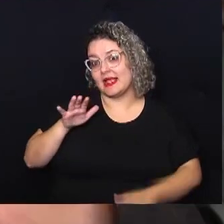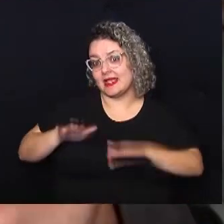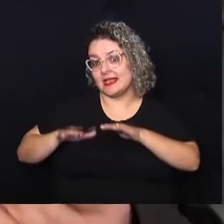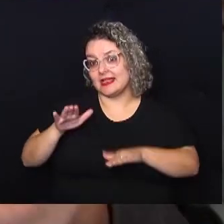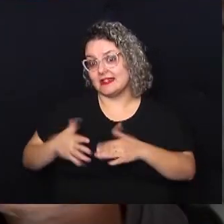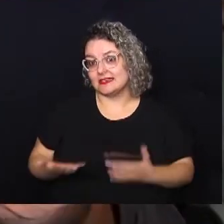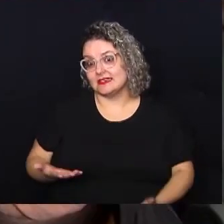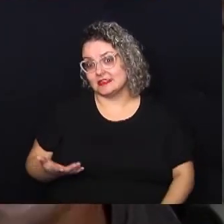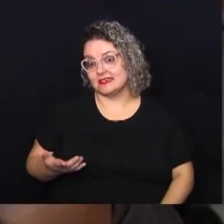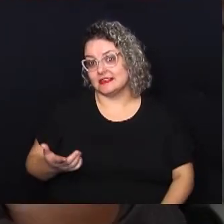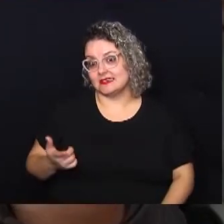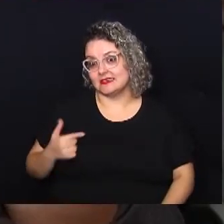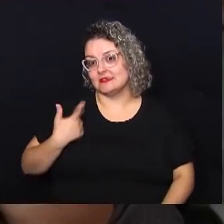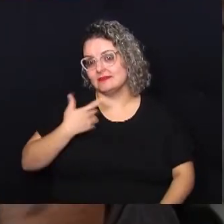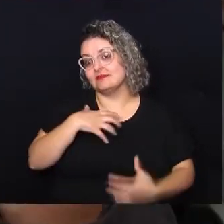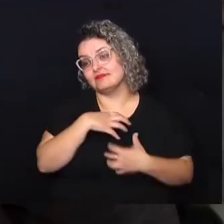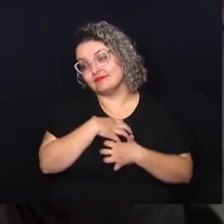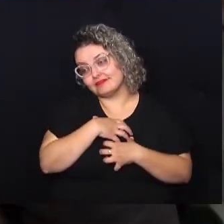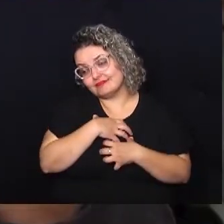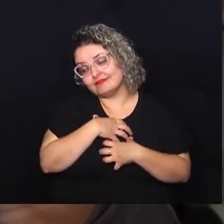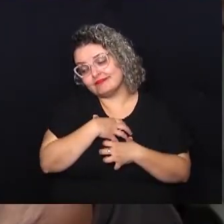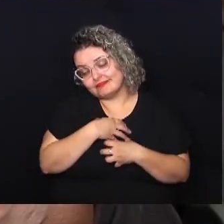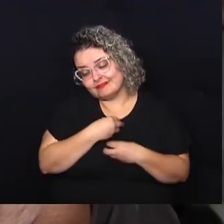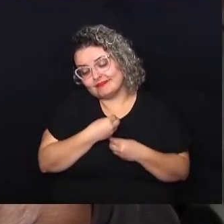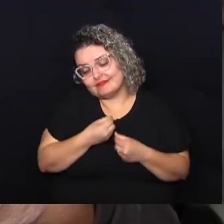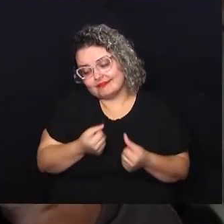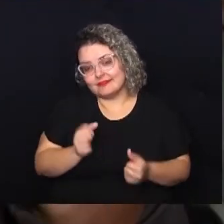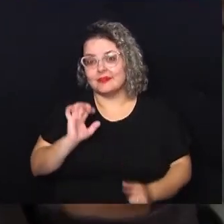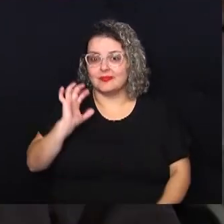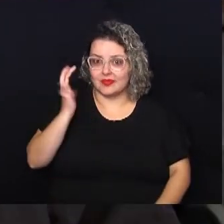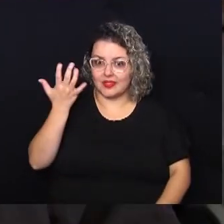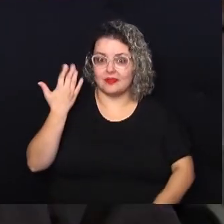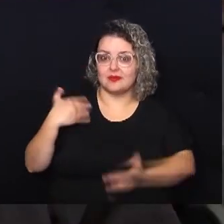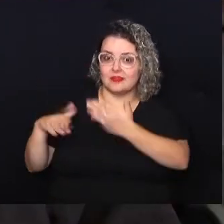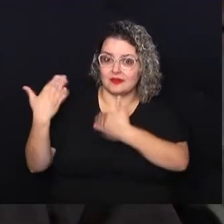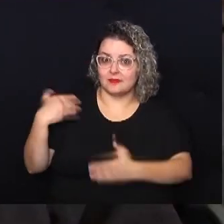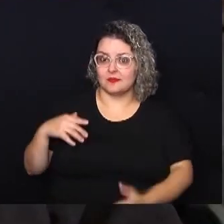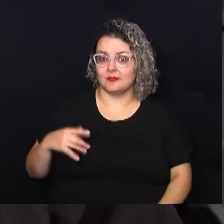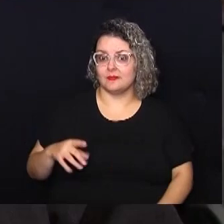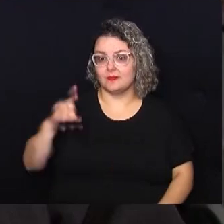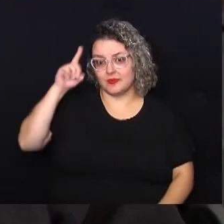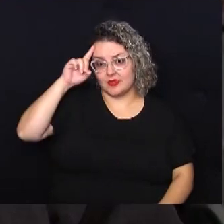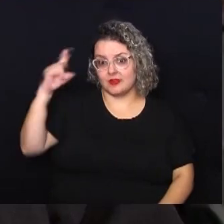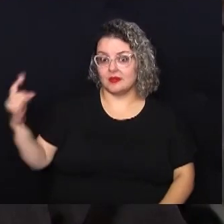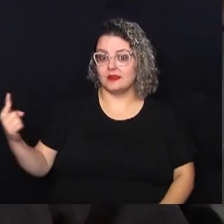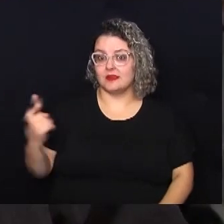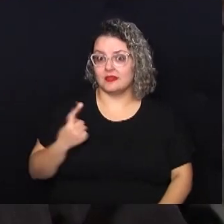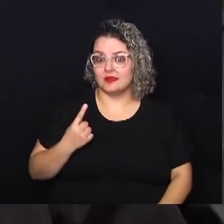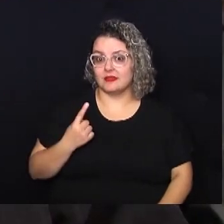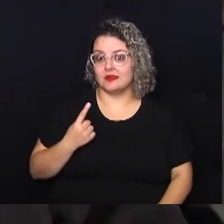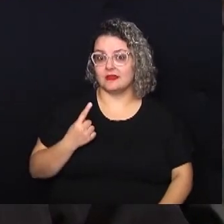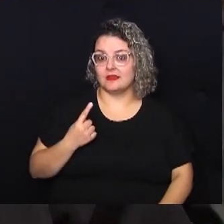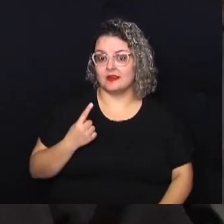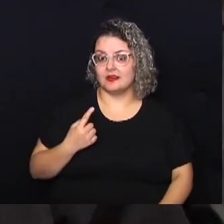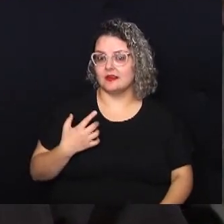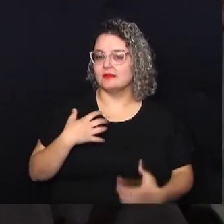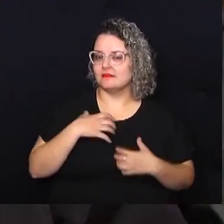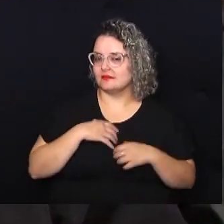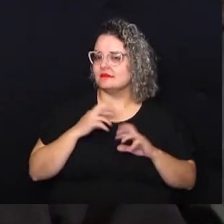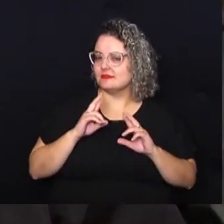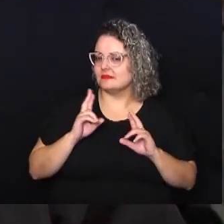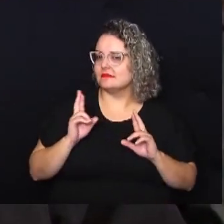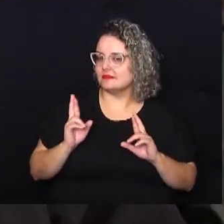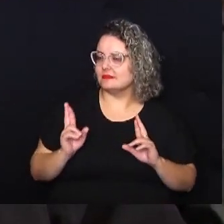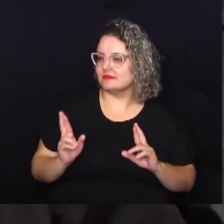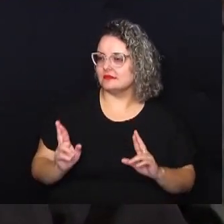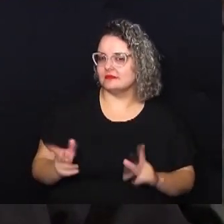mais sentimental com as coisas que aconteceu com a gente. O dia que ele vem, passa o dia diferente, gente.